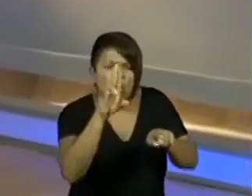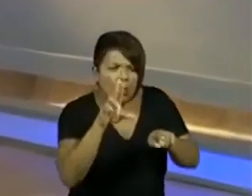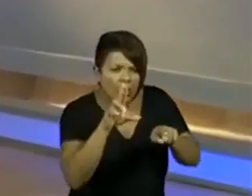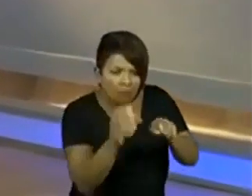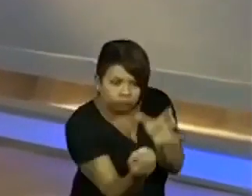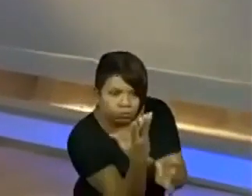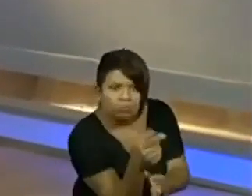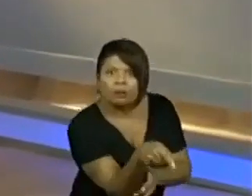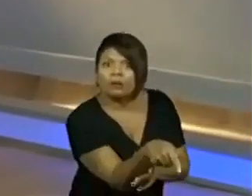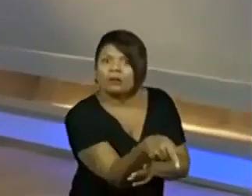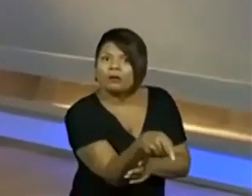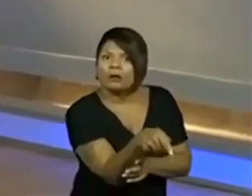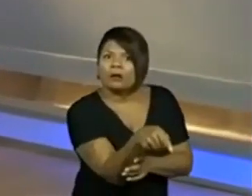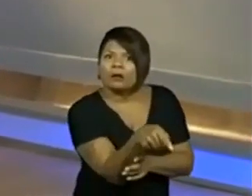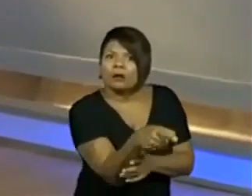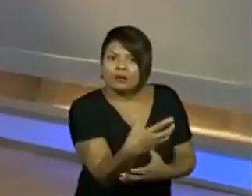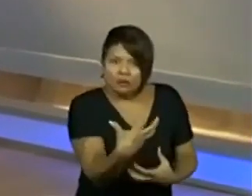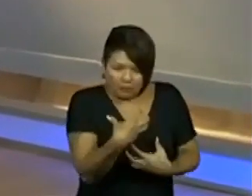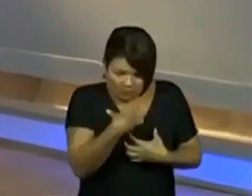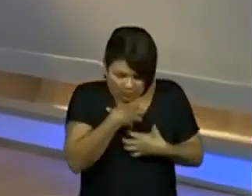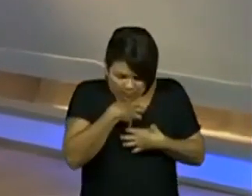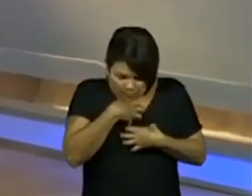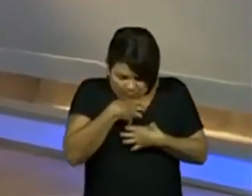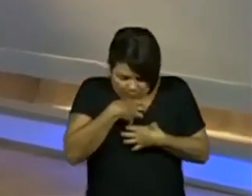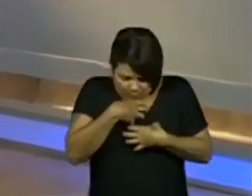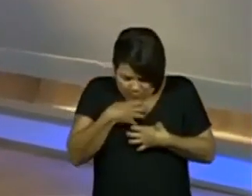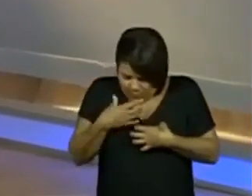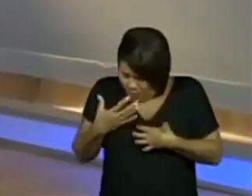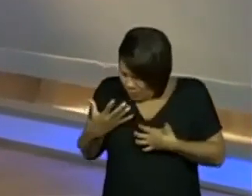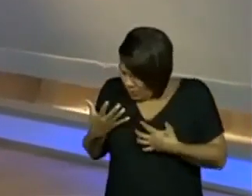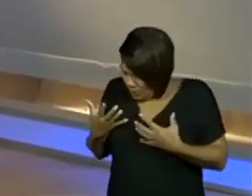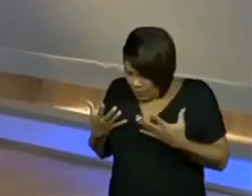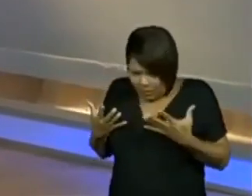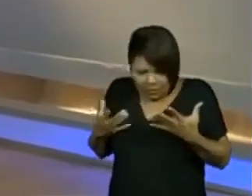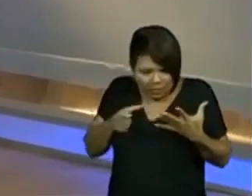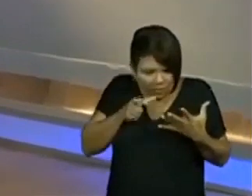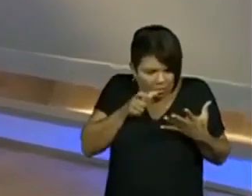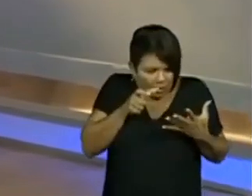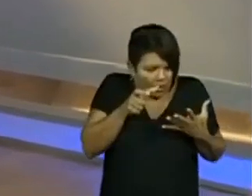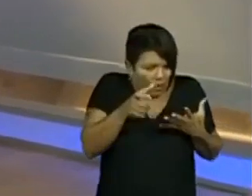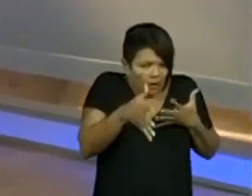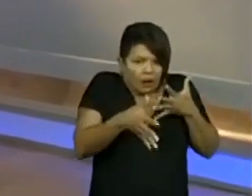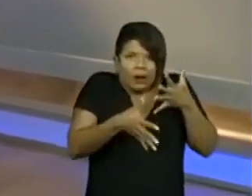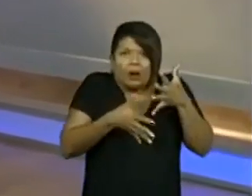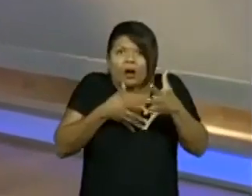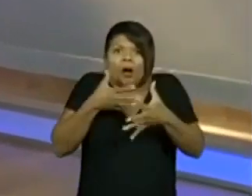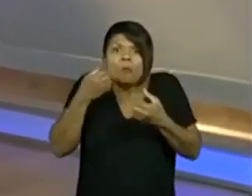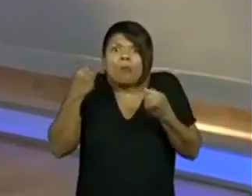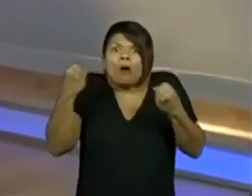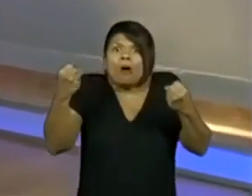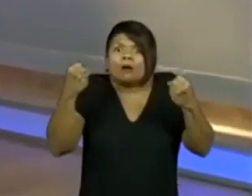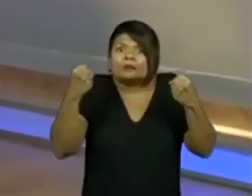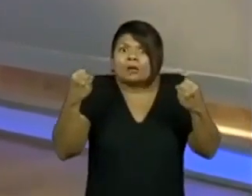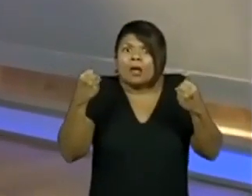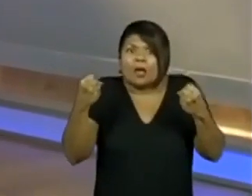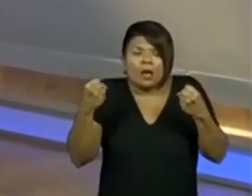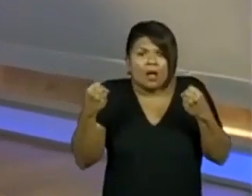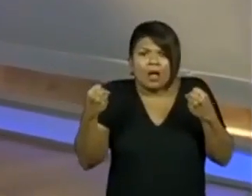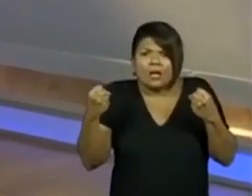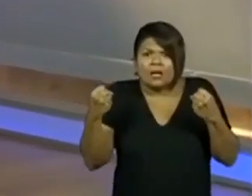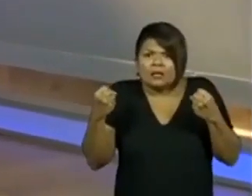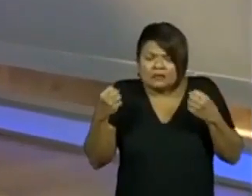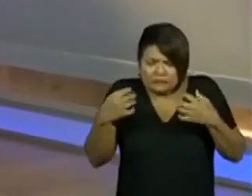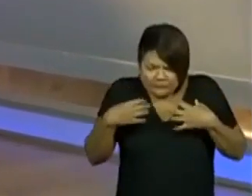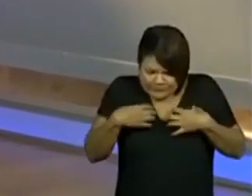Ele sentiu um poder imenso e também um limite muito estreito